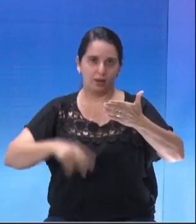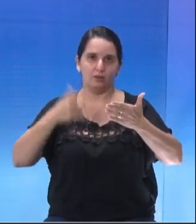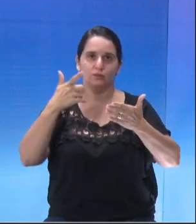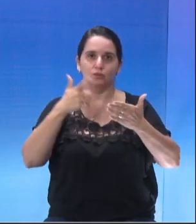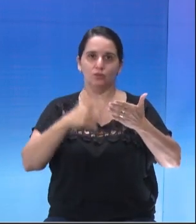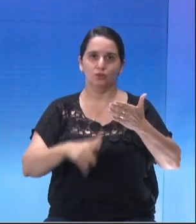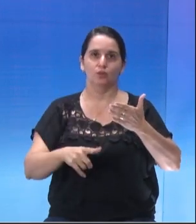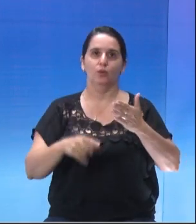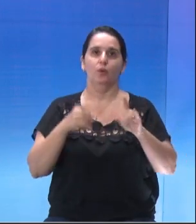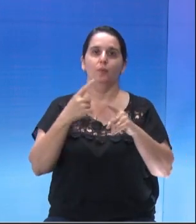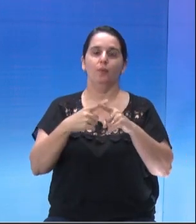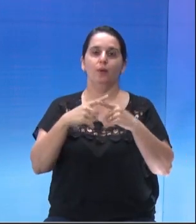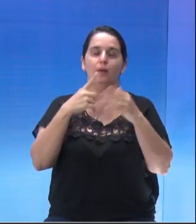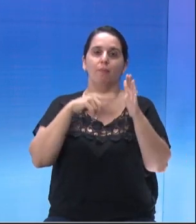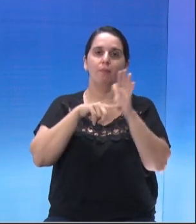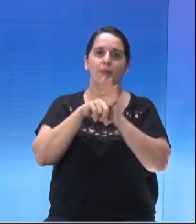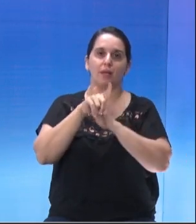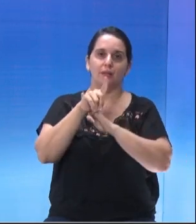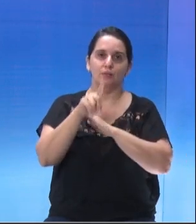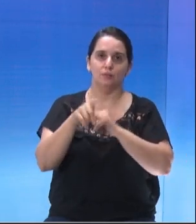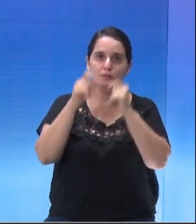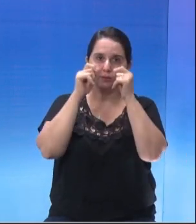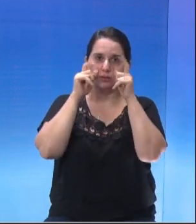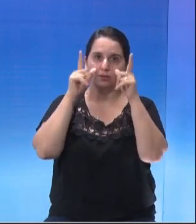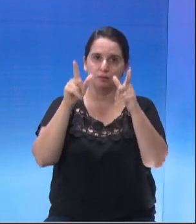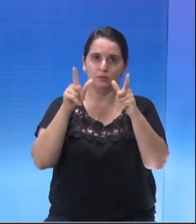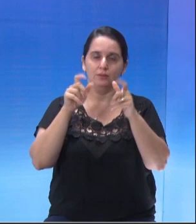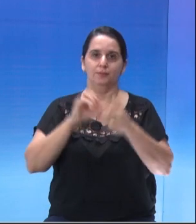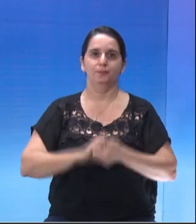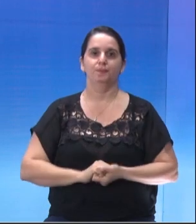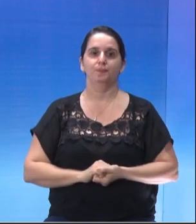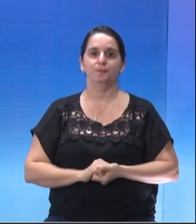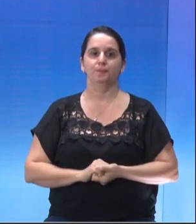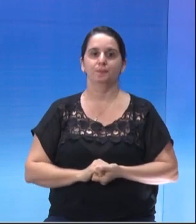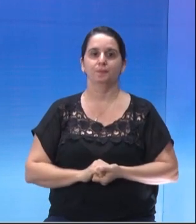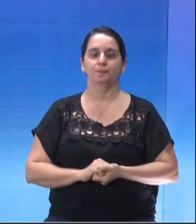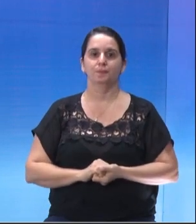porque o comando que vocês têm que prestar atenção. Né?